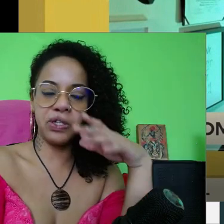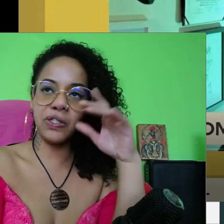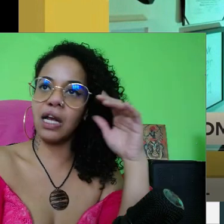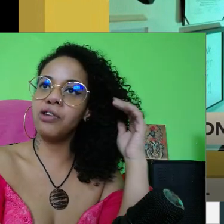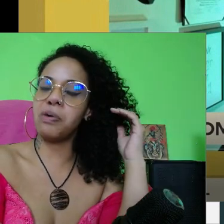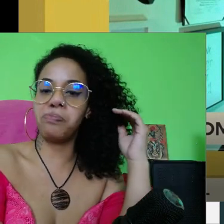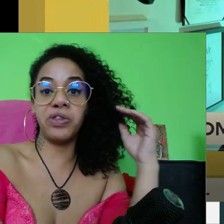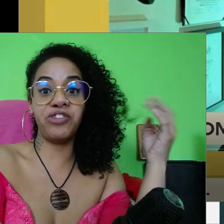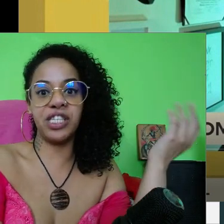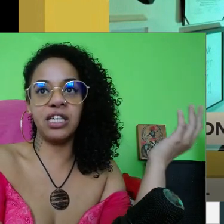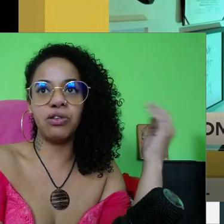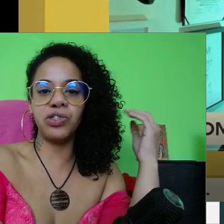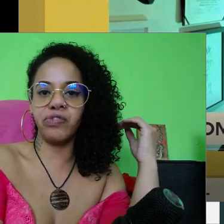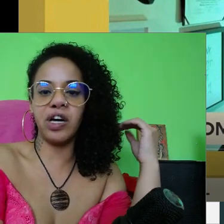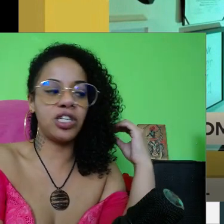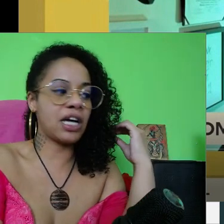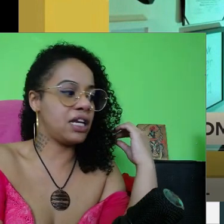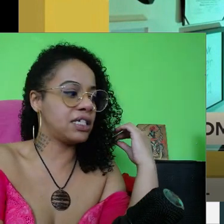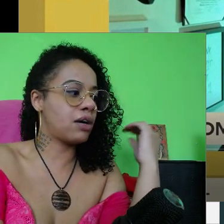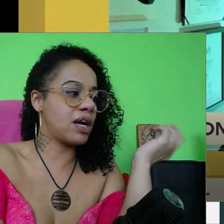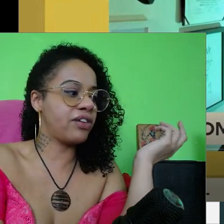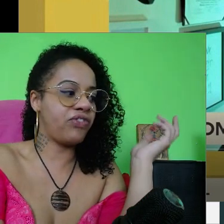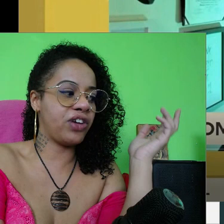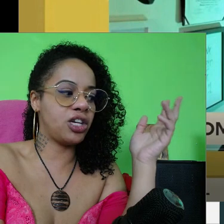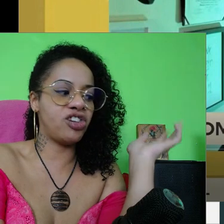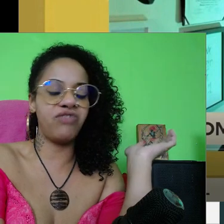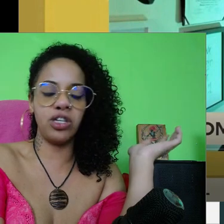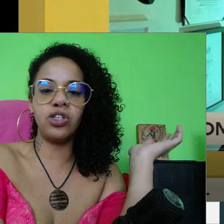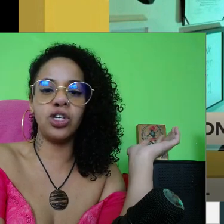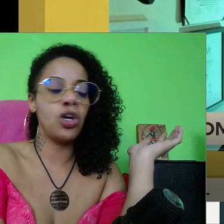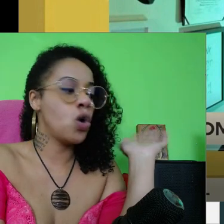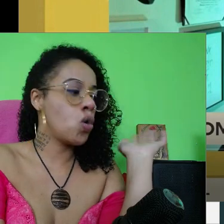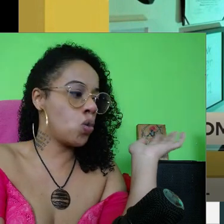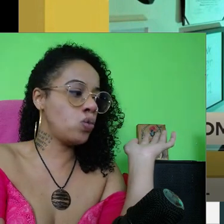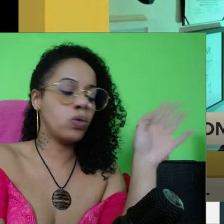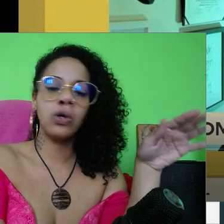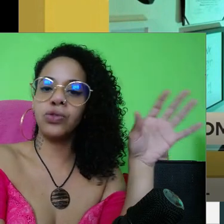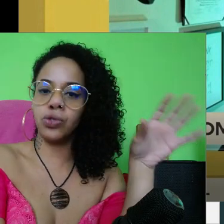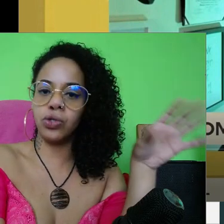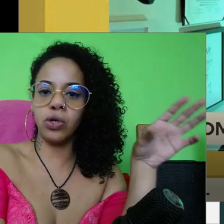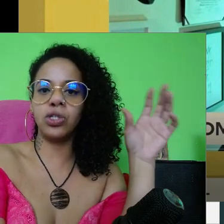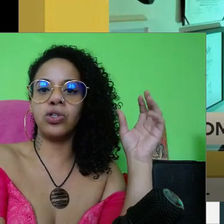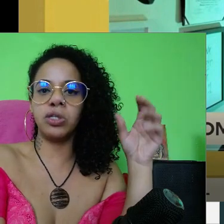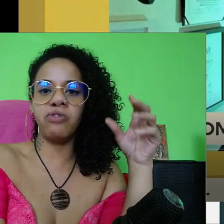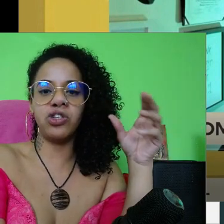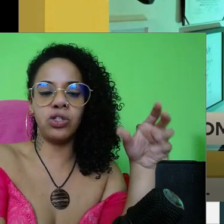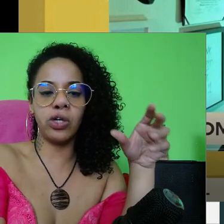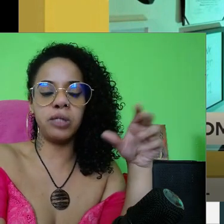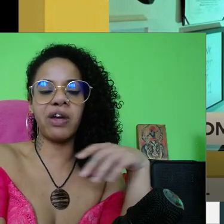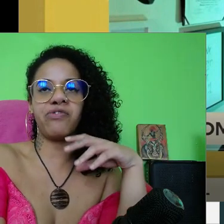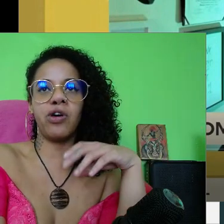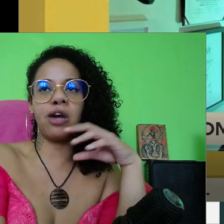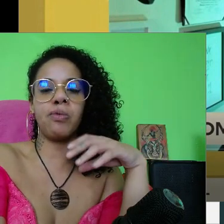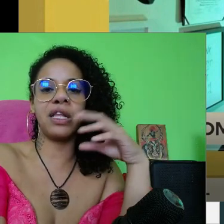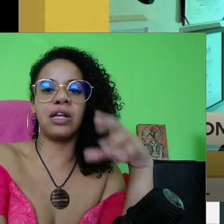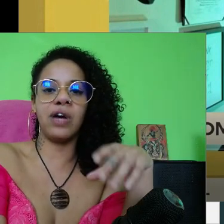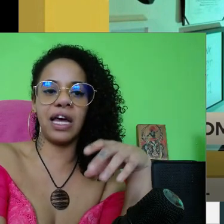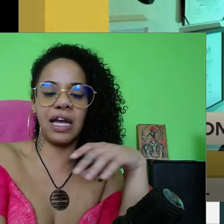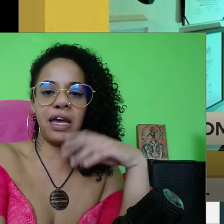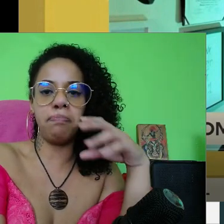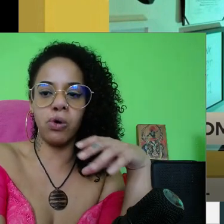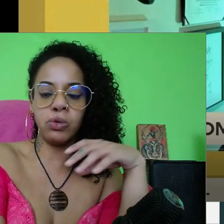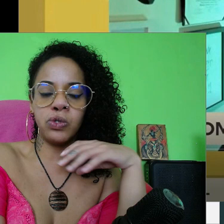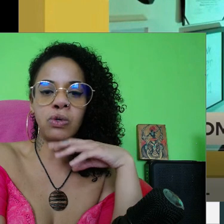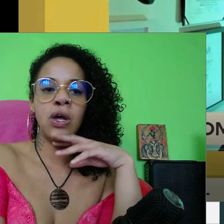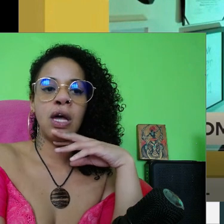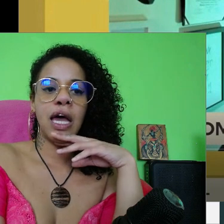por isso que ela não vai poder fazer inclusive o radicais da quarta-feira dia 21/12/2022 porque foi recomendado